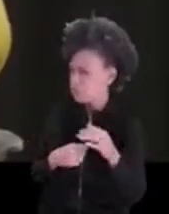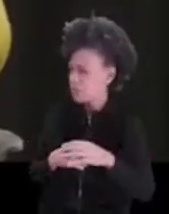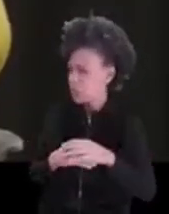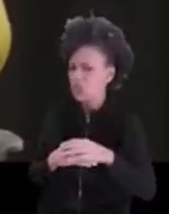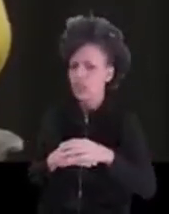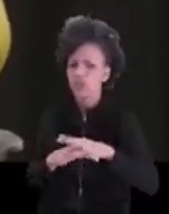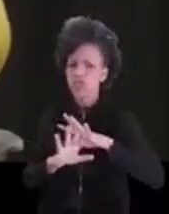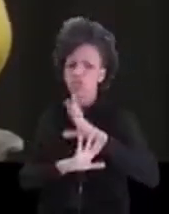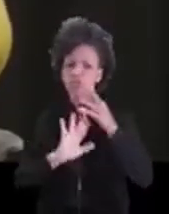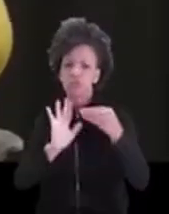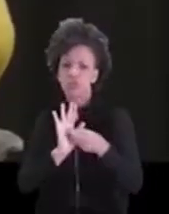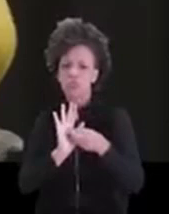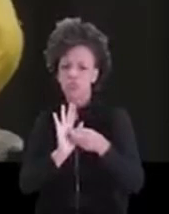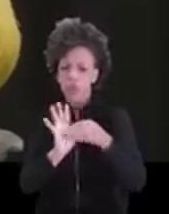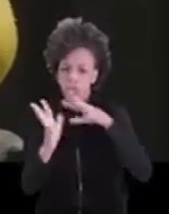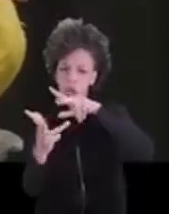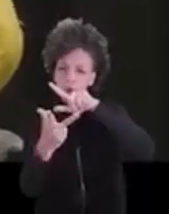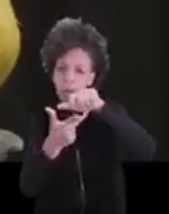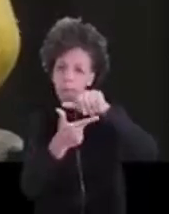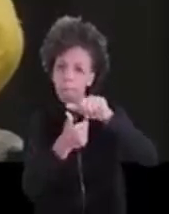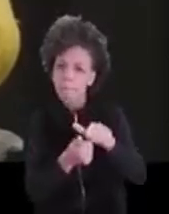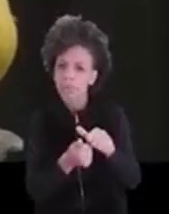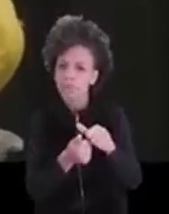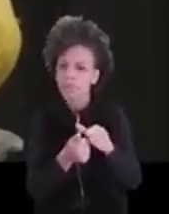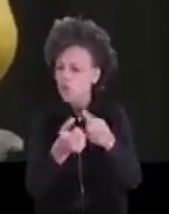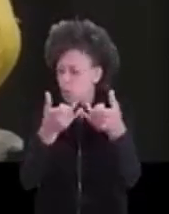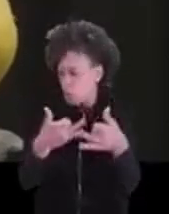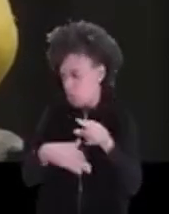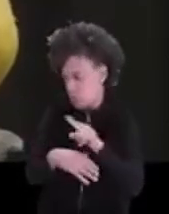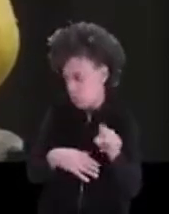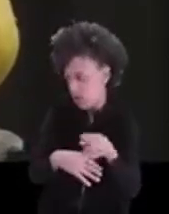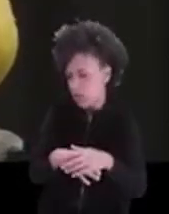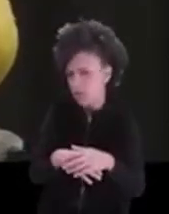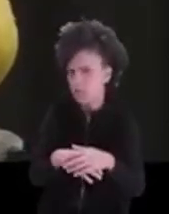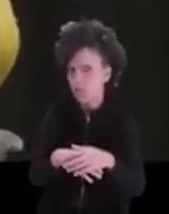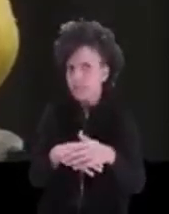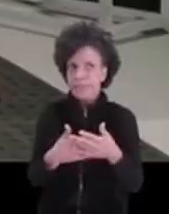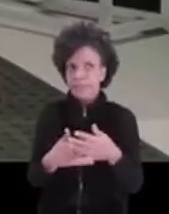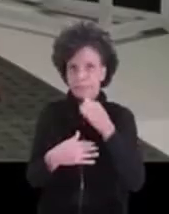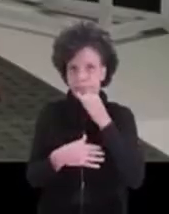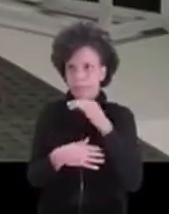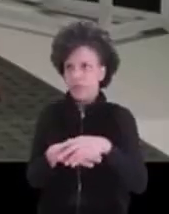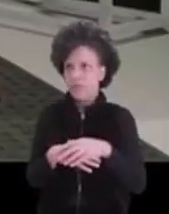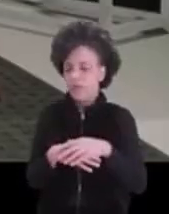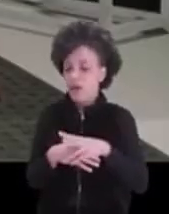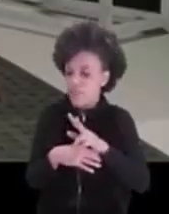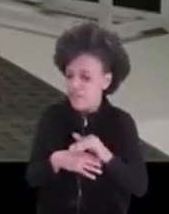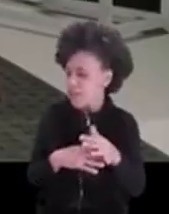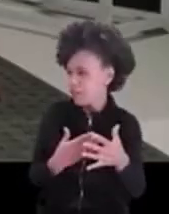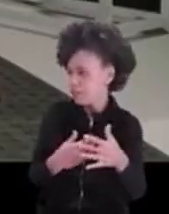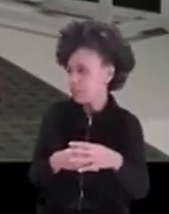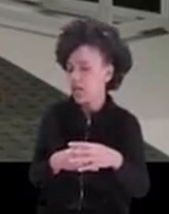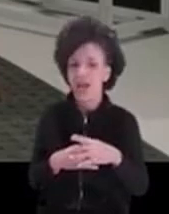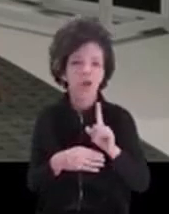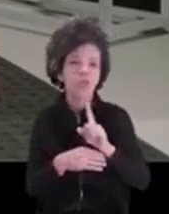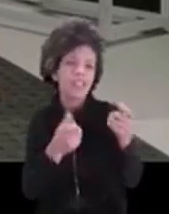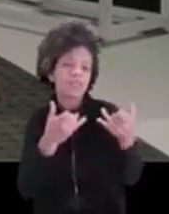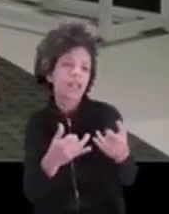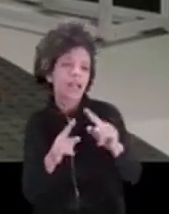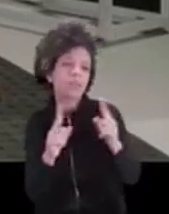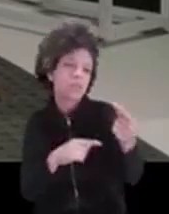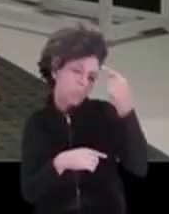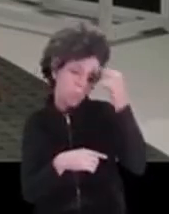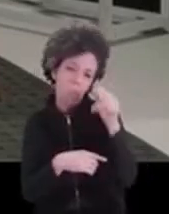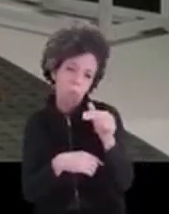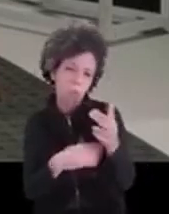de coisas que o mundano não tá explicado né aqui é que você vai cara a gente vai no nem tá explicar